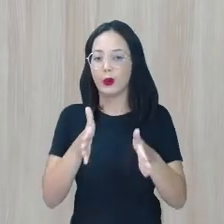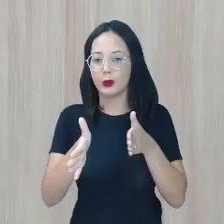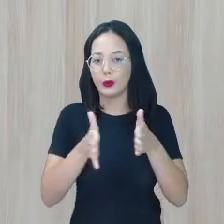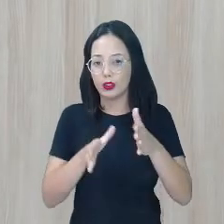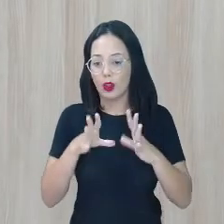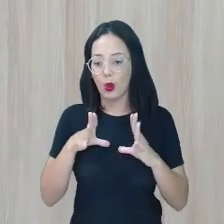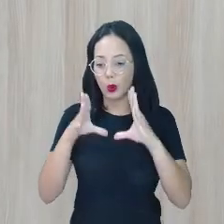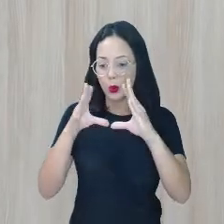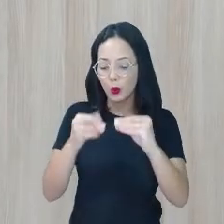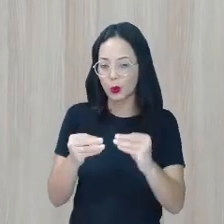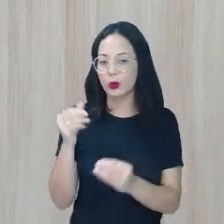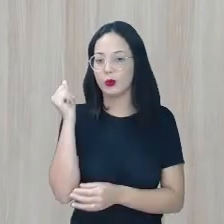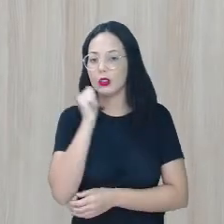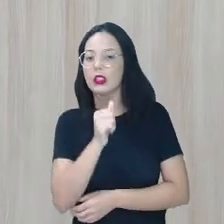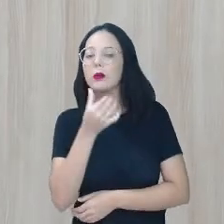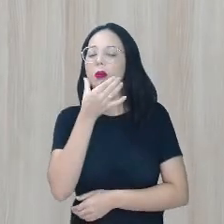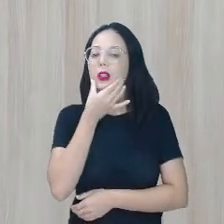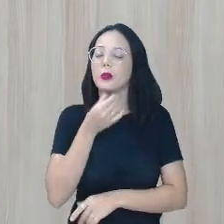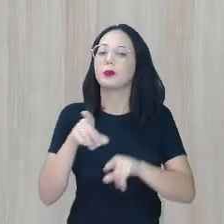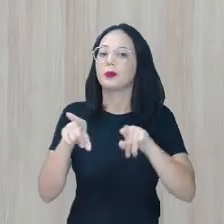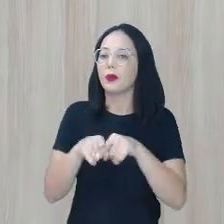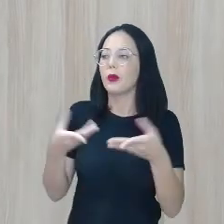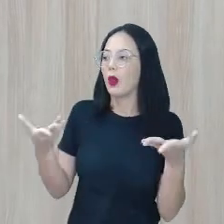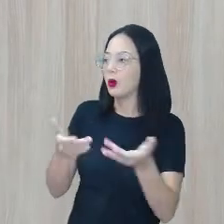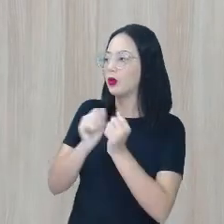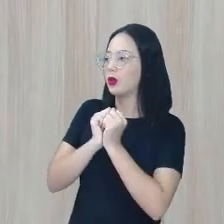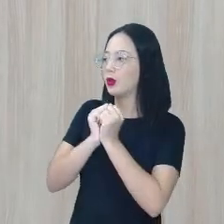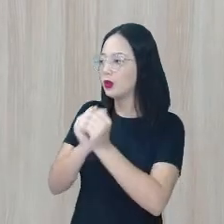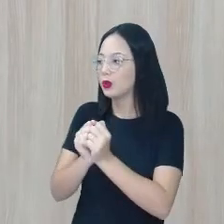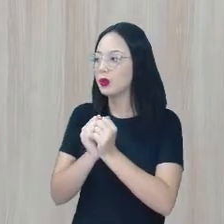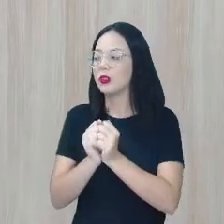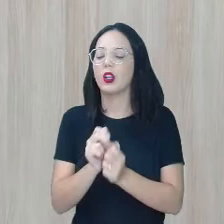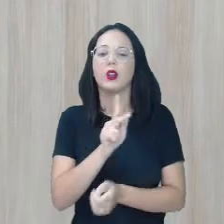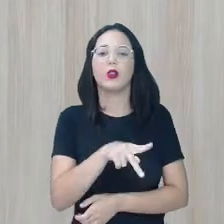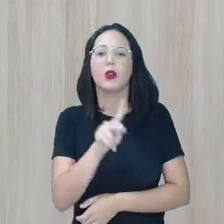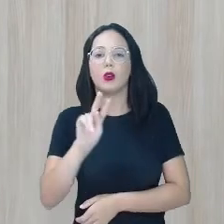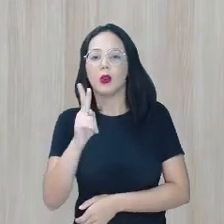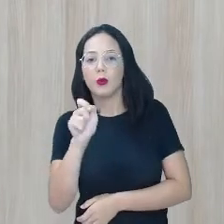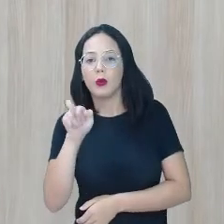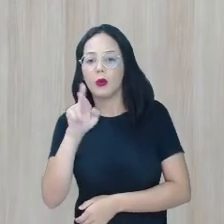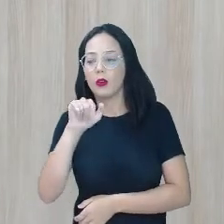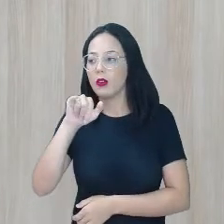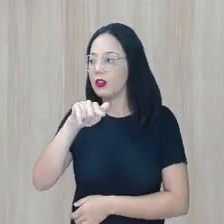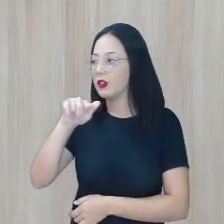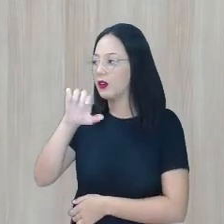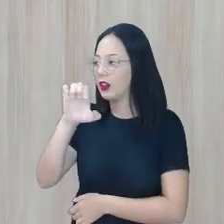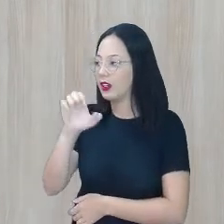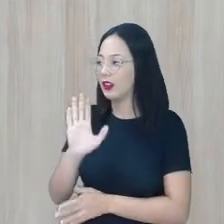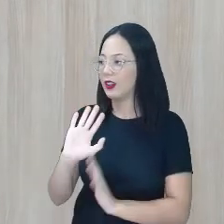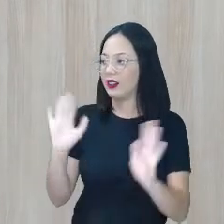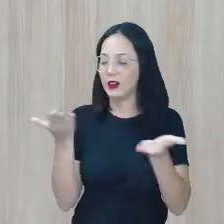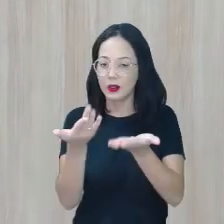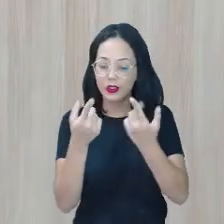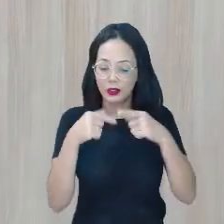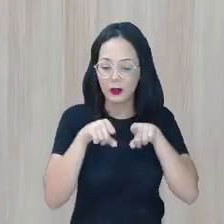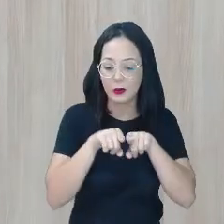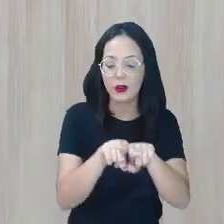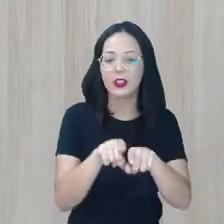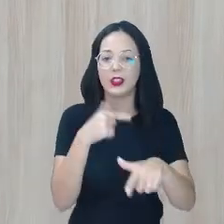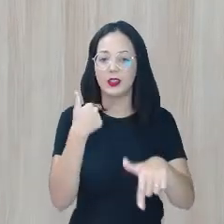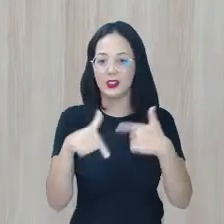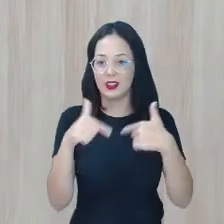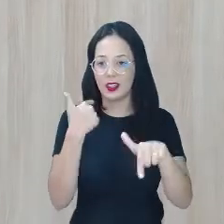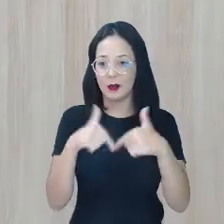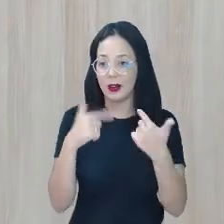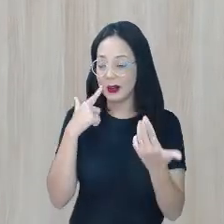para todos e todas. E hoje nós contamos também com a ajuda do professor Henrique, nosso parceiro de trabalho aqui, olha ele